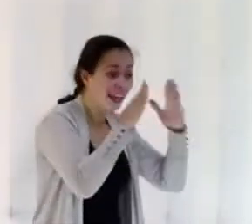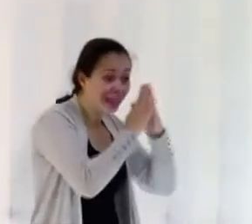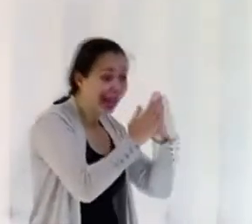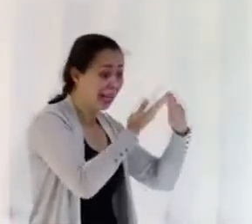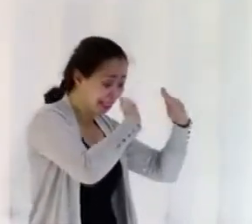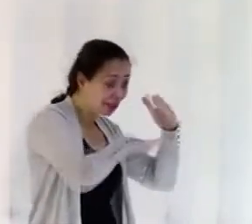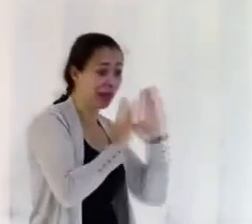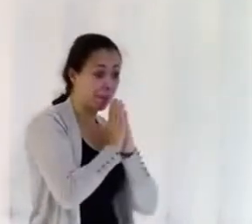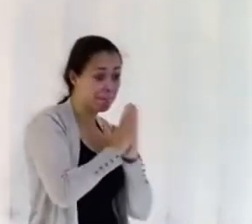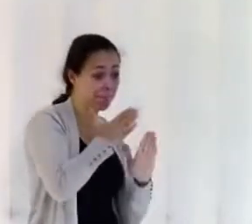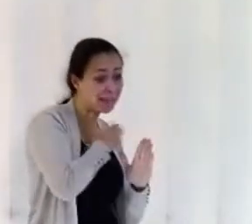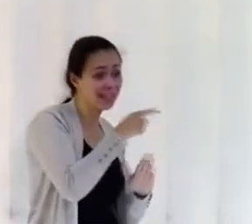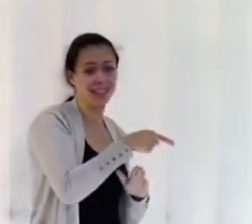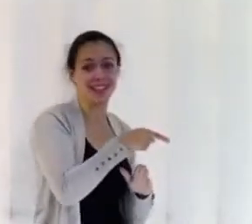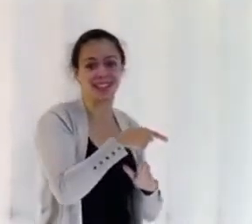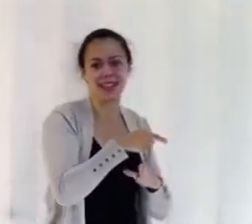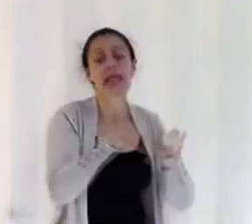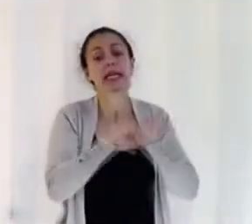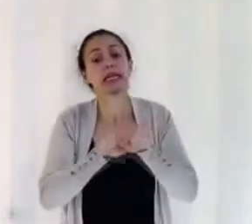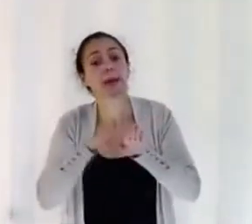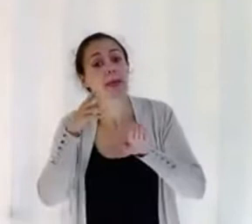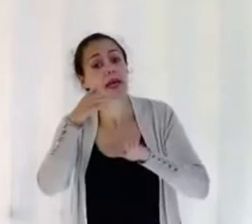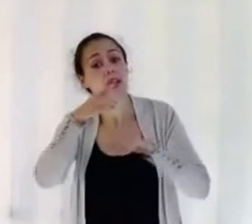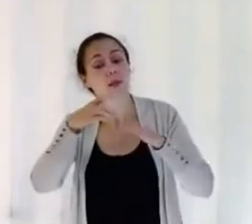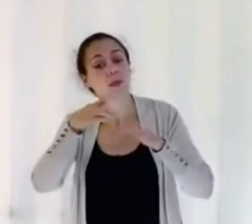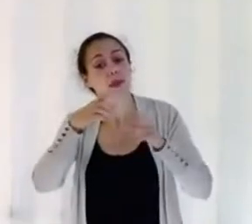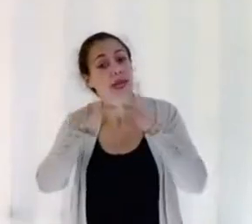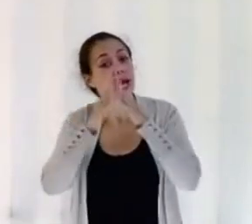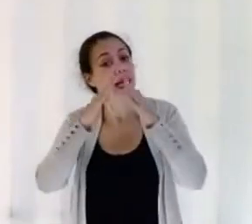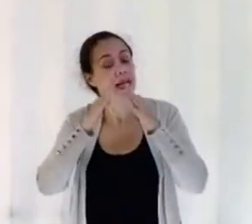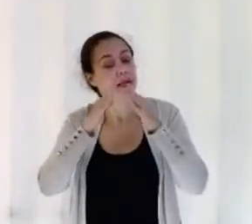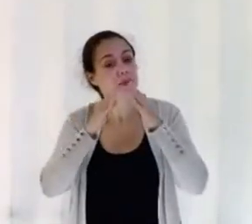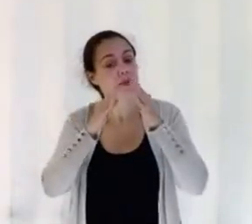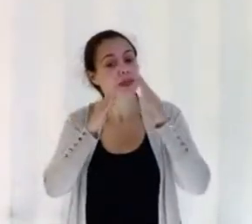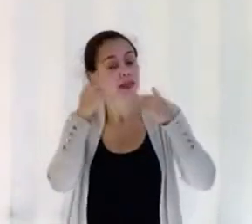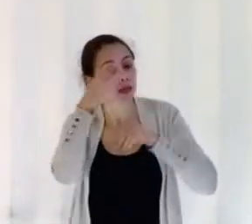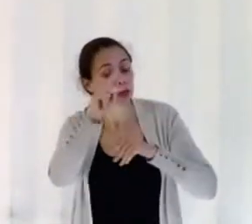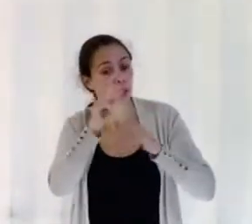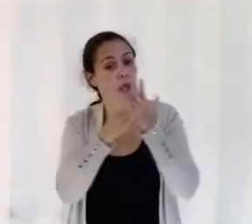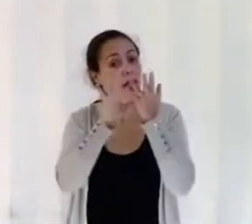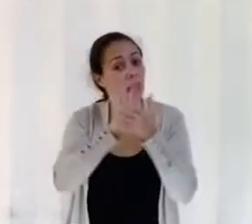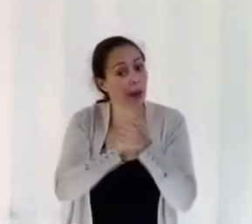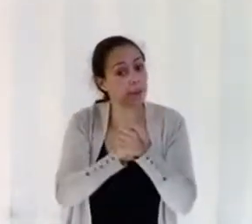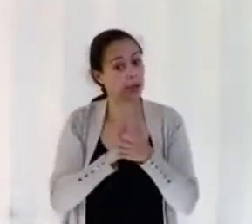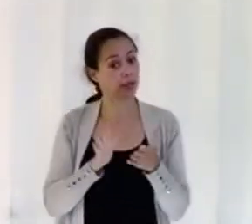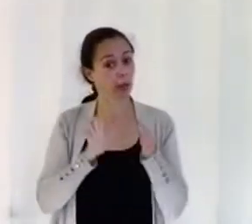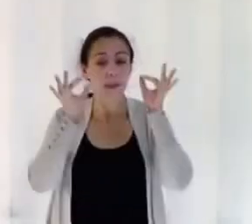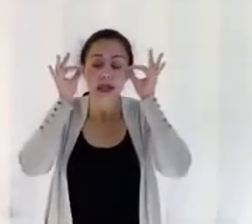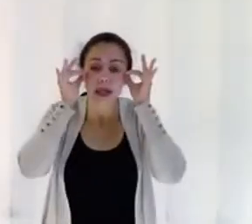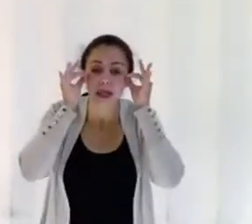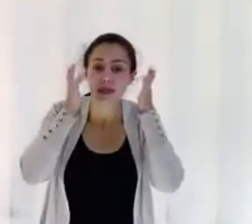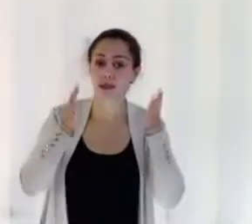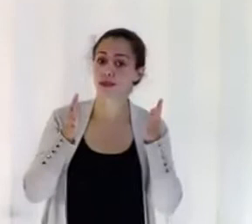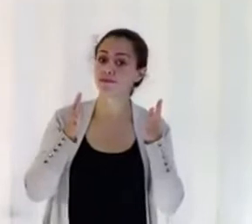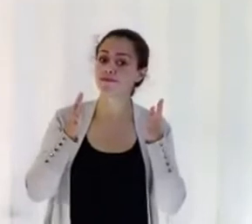é santo, quando ele de fato é santo. E além disso, nós temos